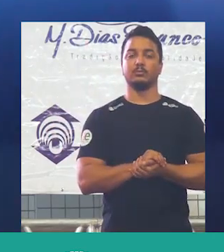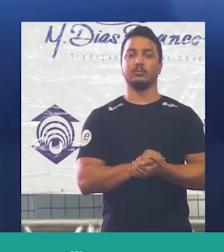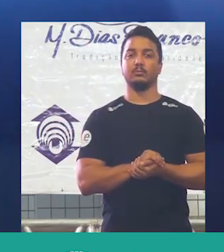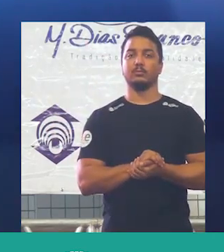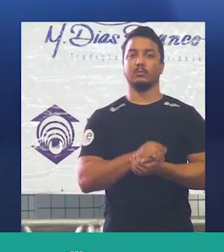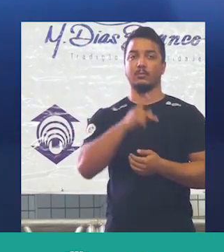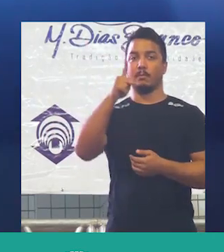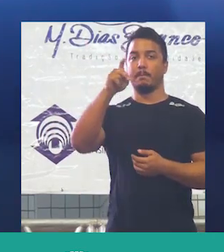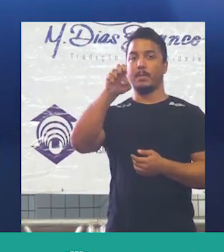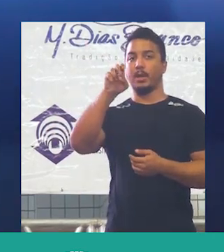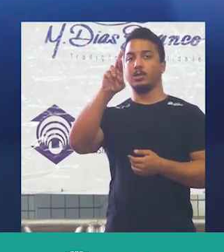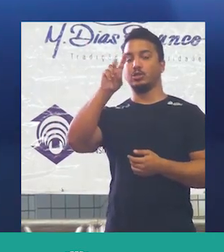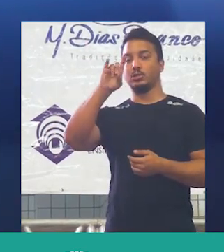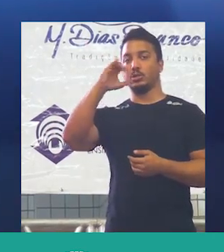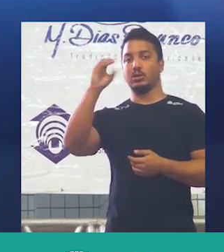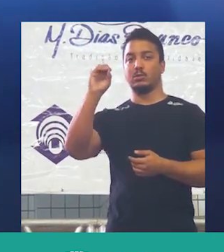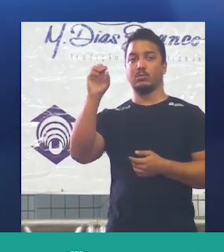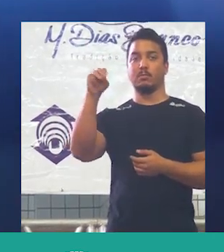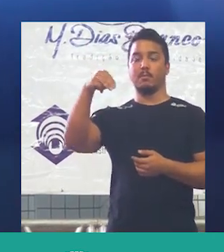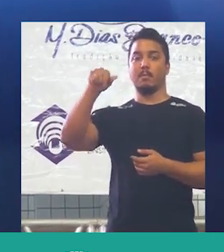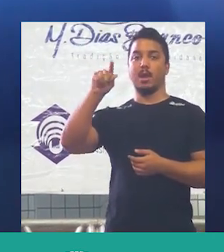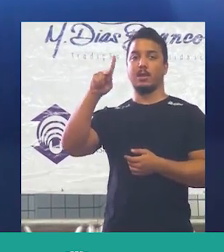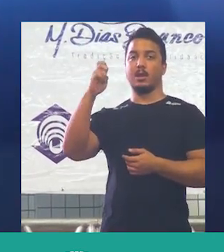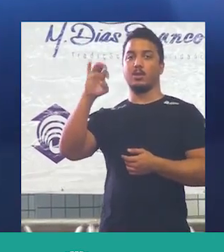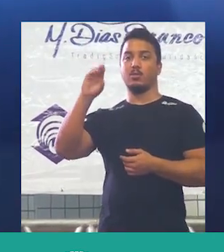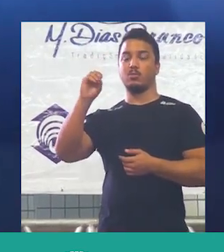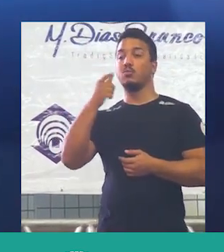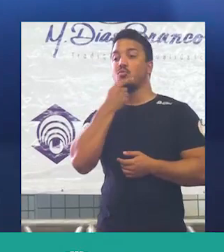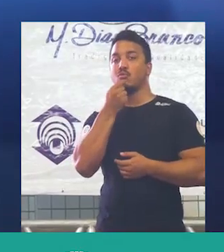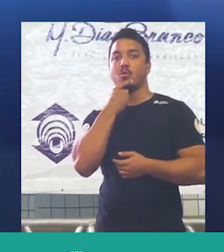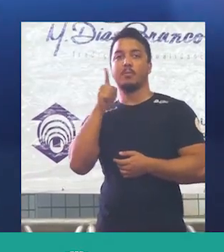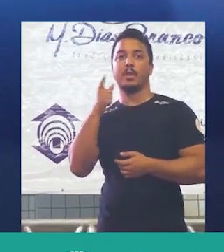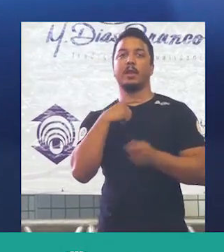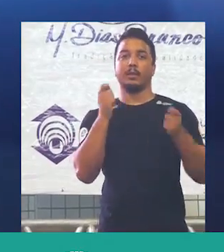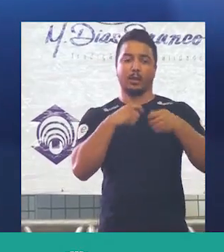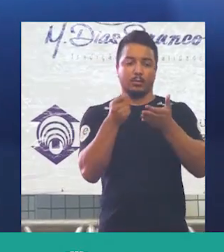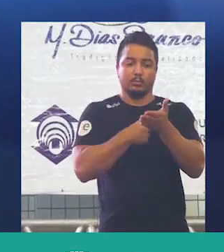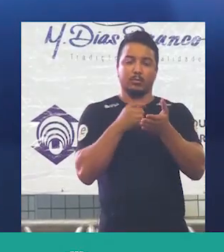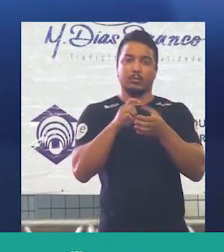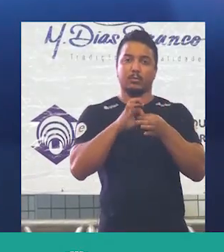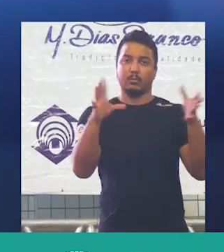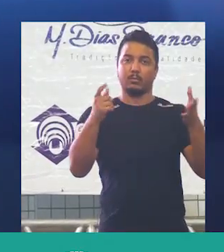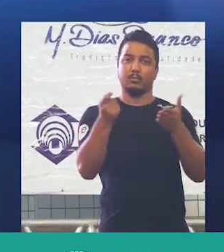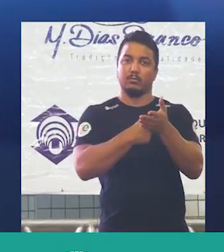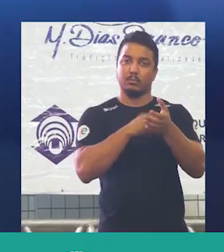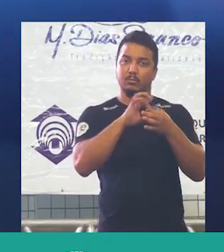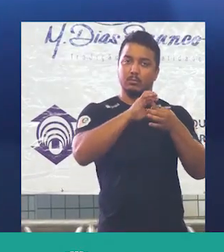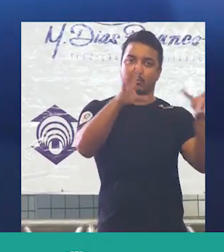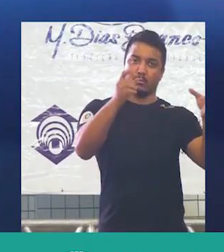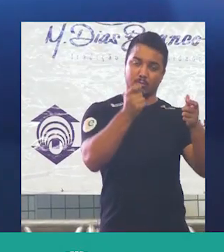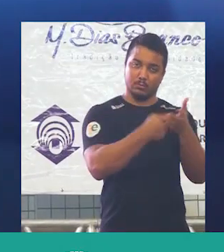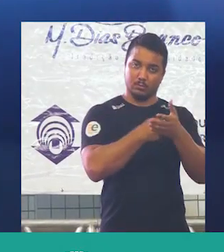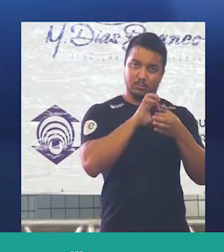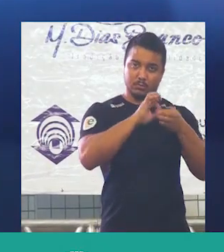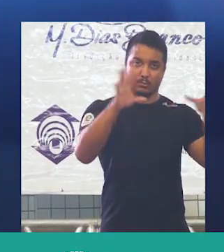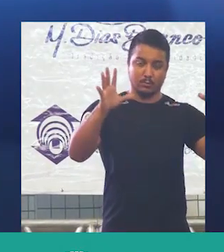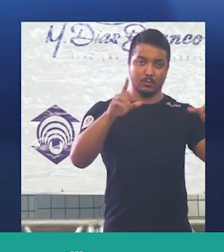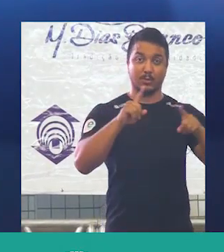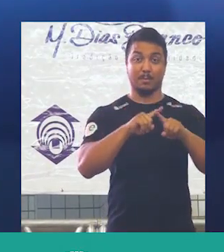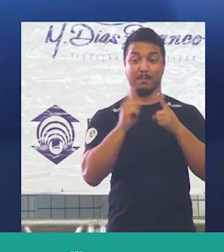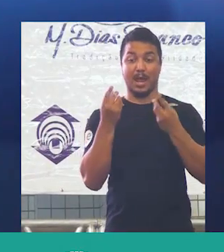Perdigão Malheiro era abolicionista, mas só entregava as cartas de alforria aos seus